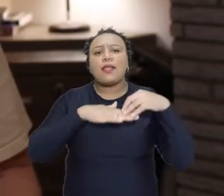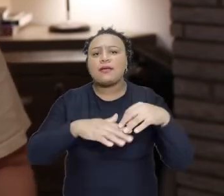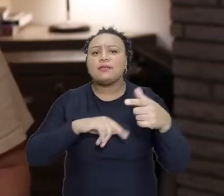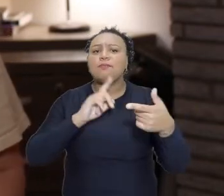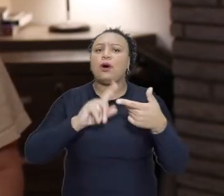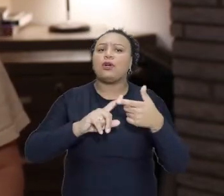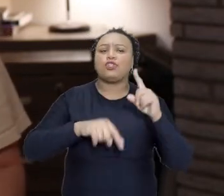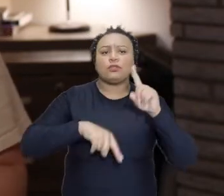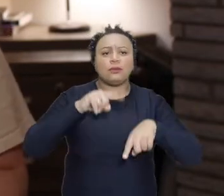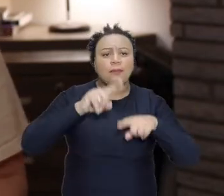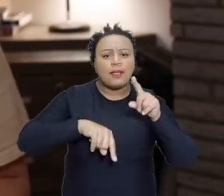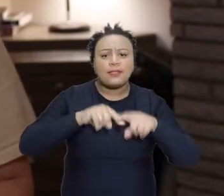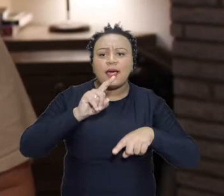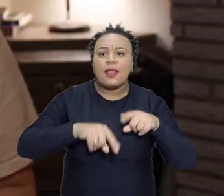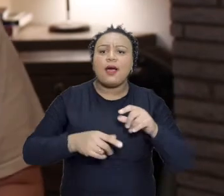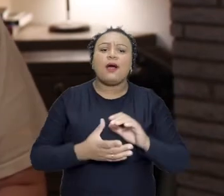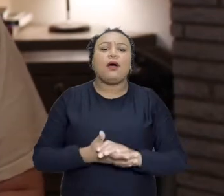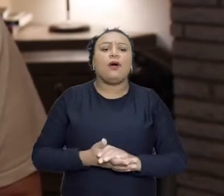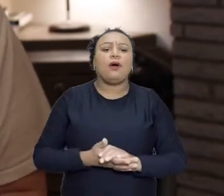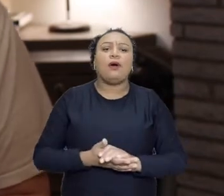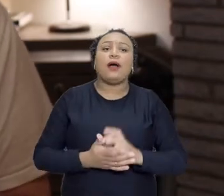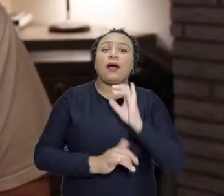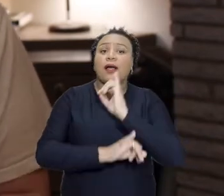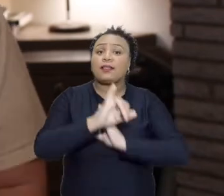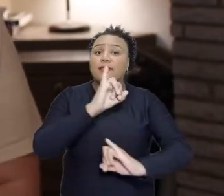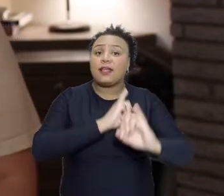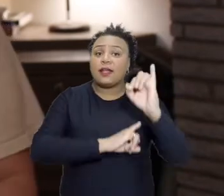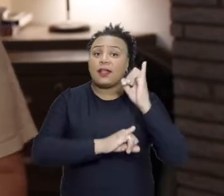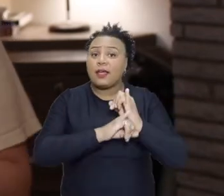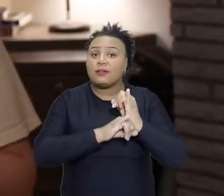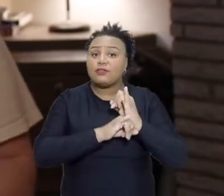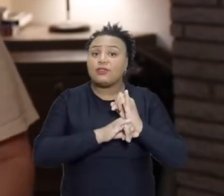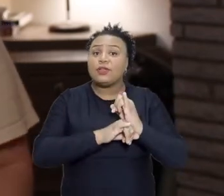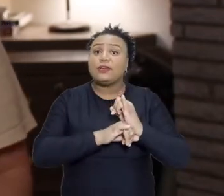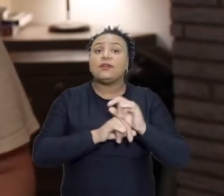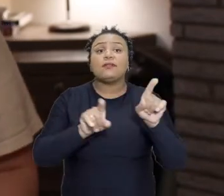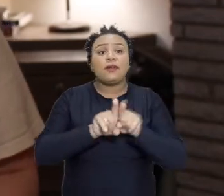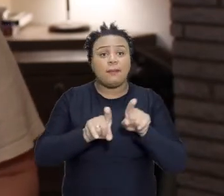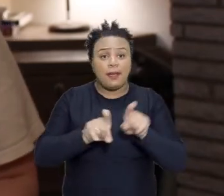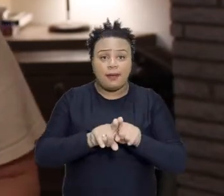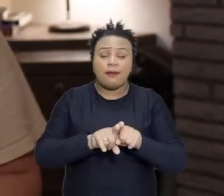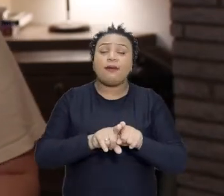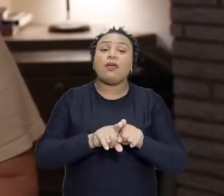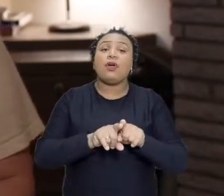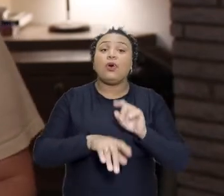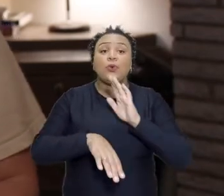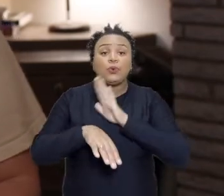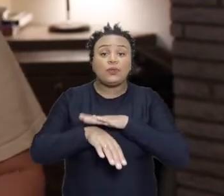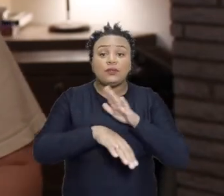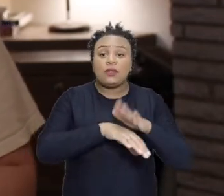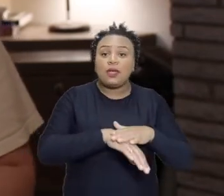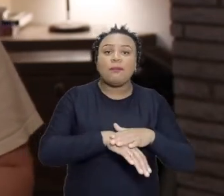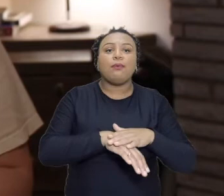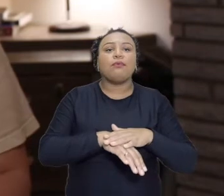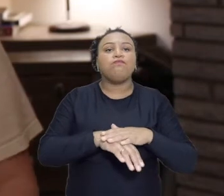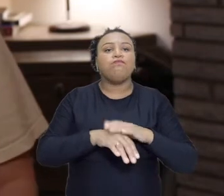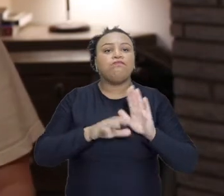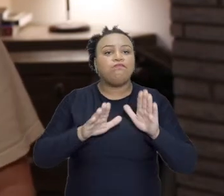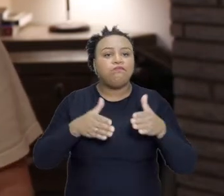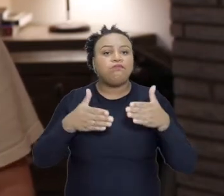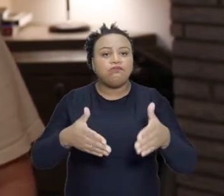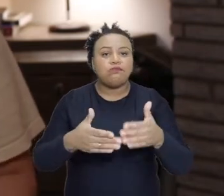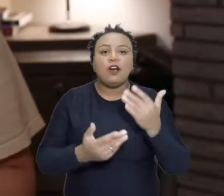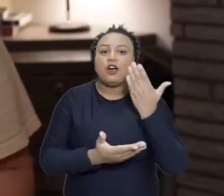material, a sua internet entra dentro disso, o tempo que você está gastando tanto para estudar